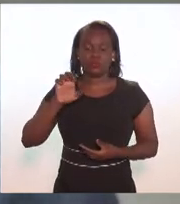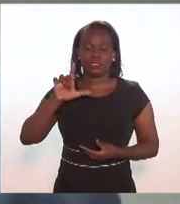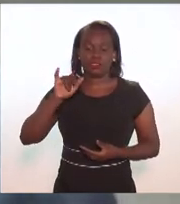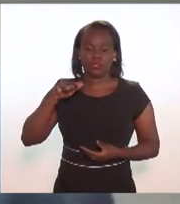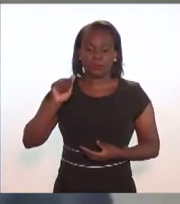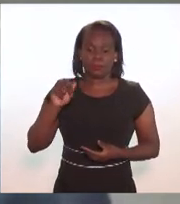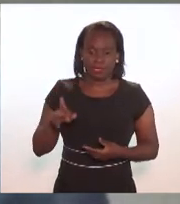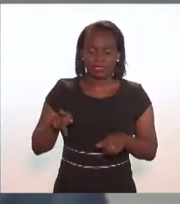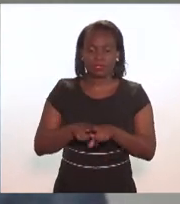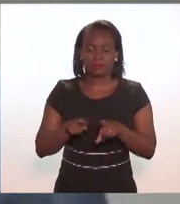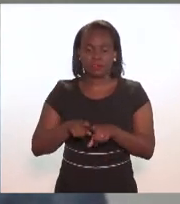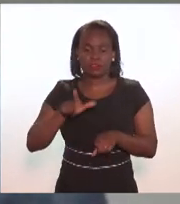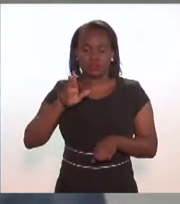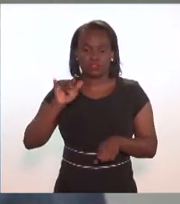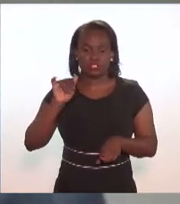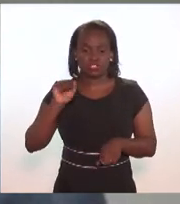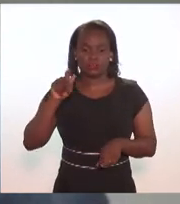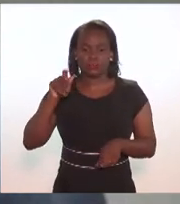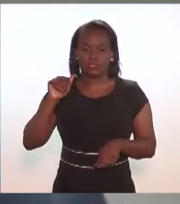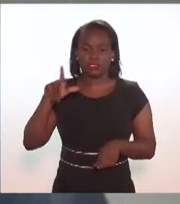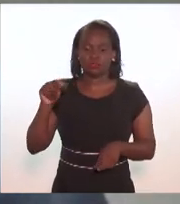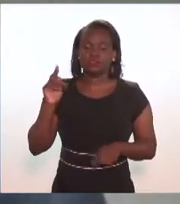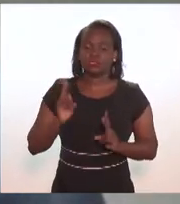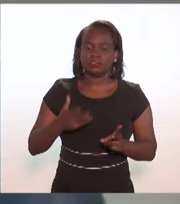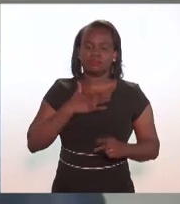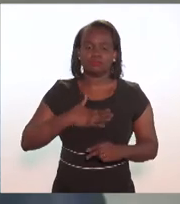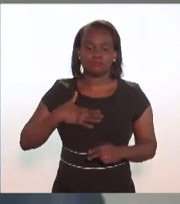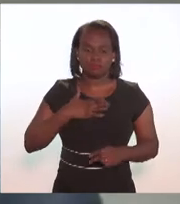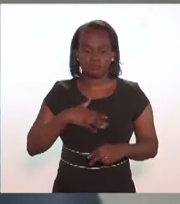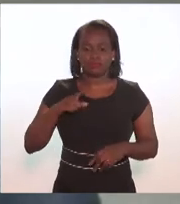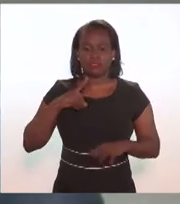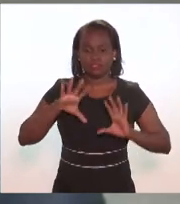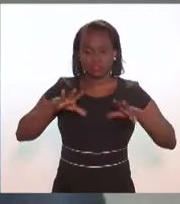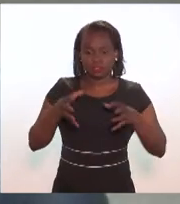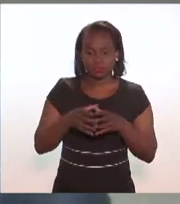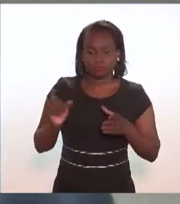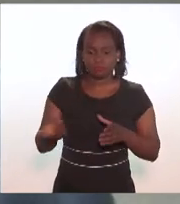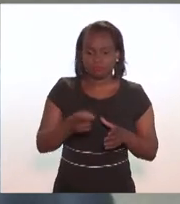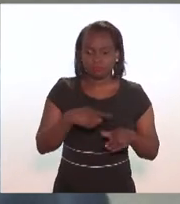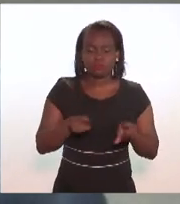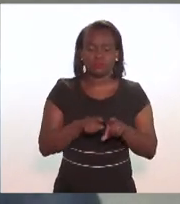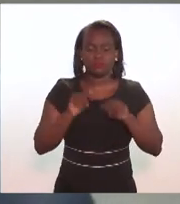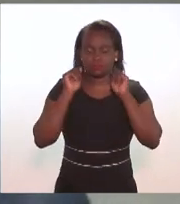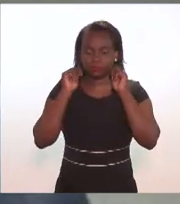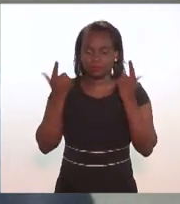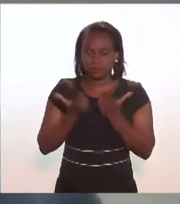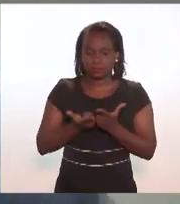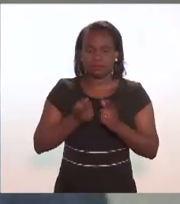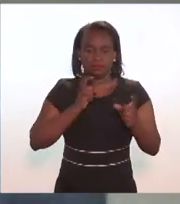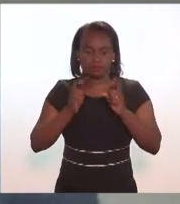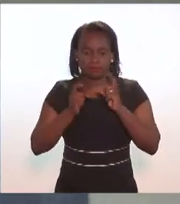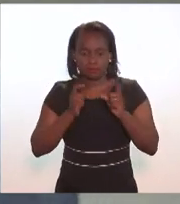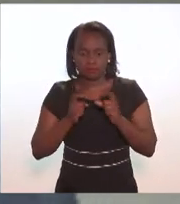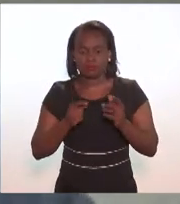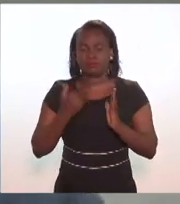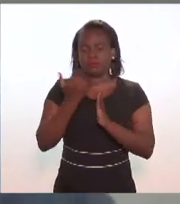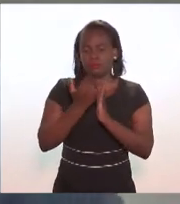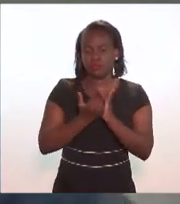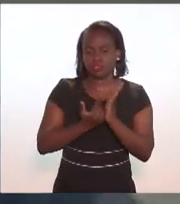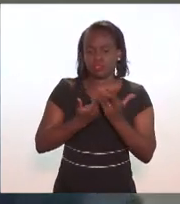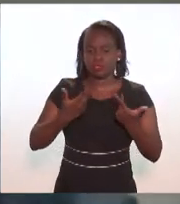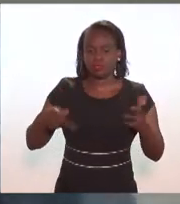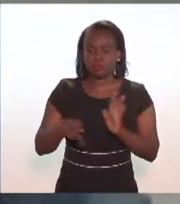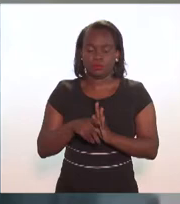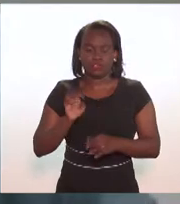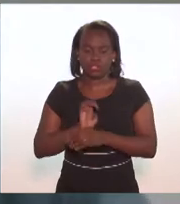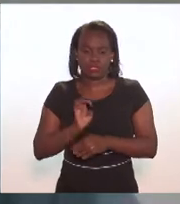do deputado Luiz Paulo. É sempre um prazer não só estar na Comissão de Tributação, mas na Assembleia Legislativa discutindo os grandes temas do Estado.